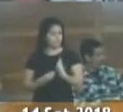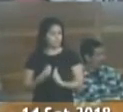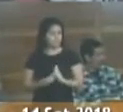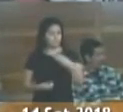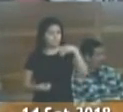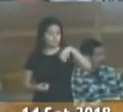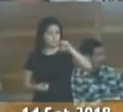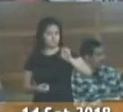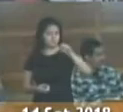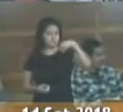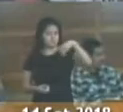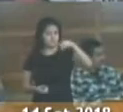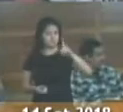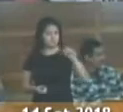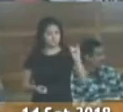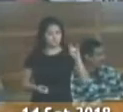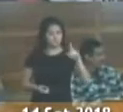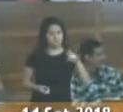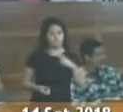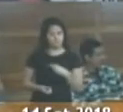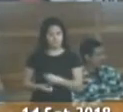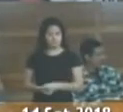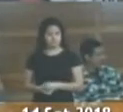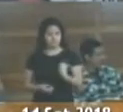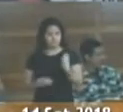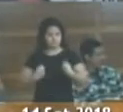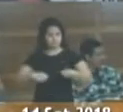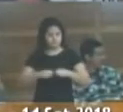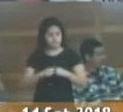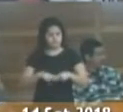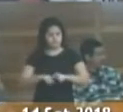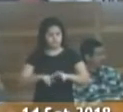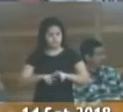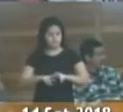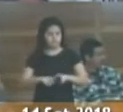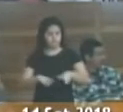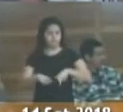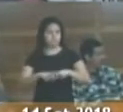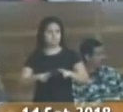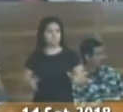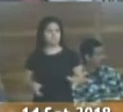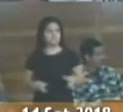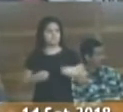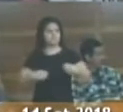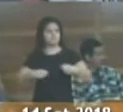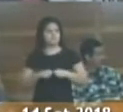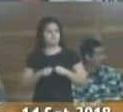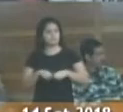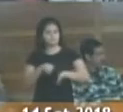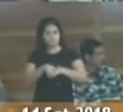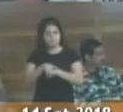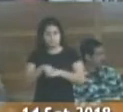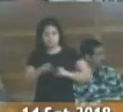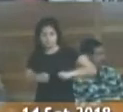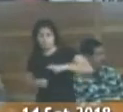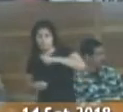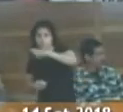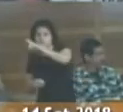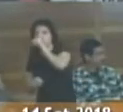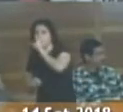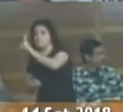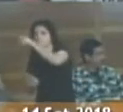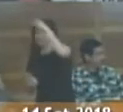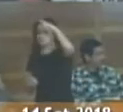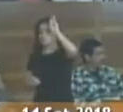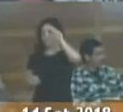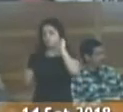mendigos. É assim que eles ficam. Nós temos que fazer um trabalho diferente. Nós temos que fazer o turista ir até lá em cima para ver a história deles, para